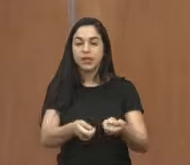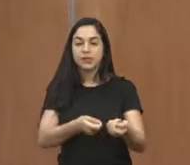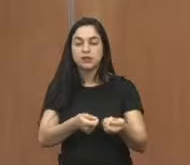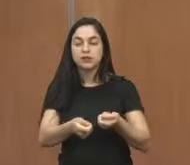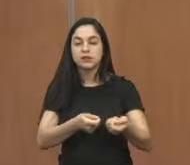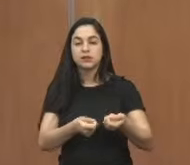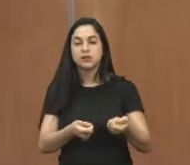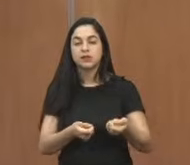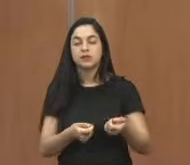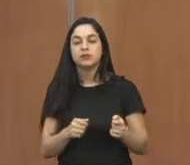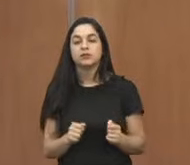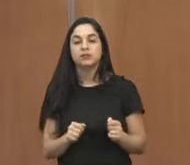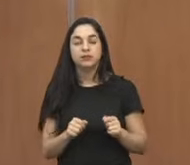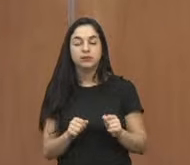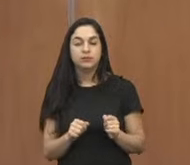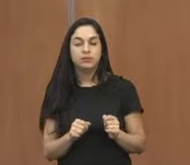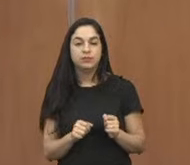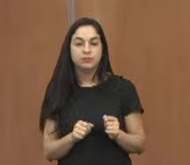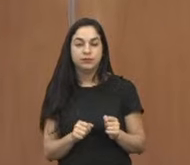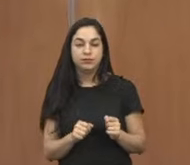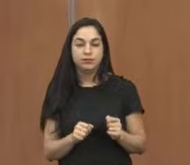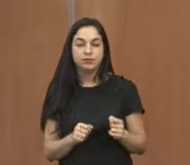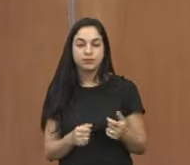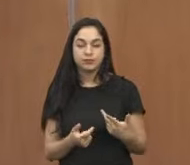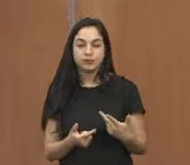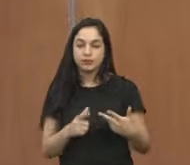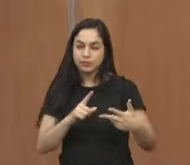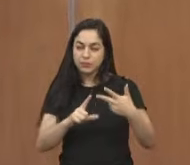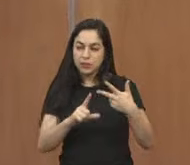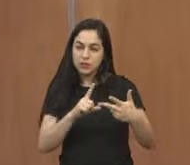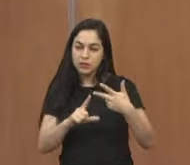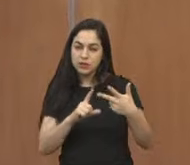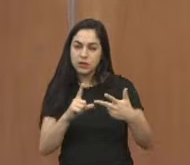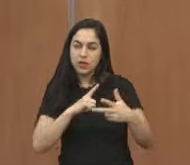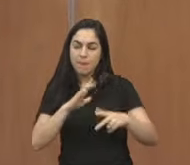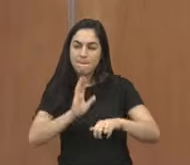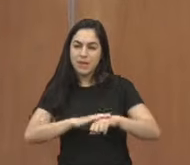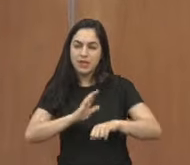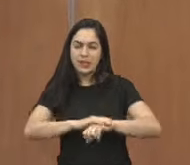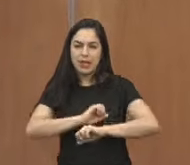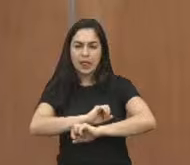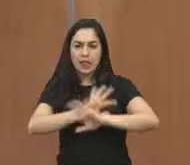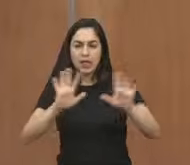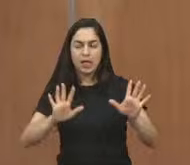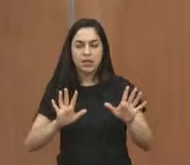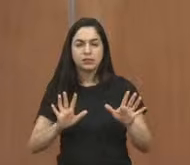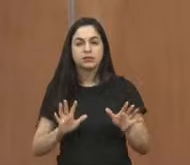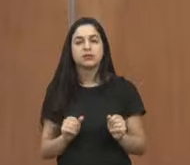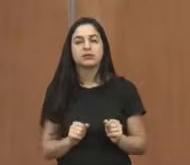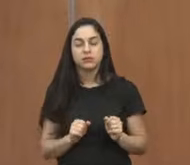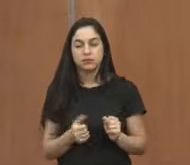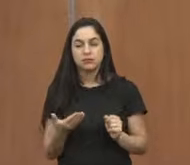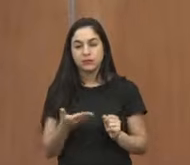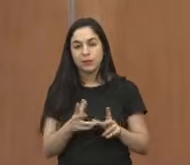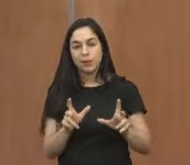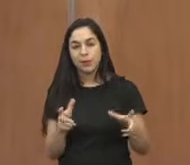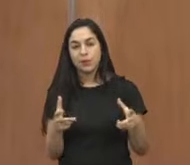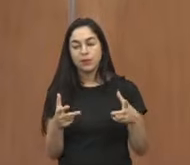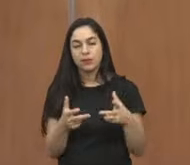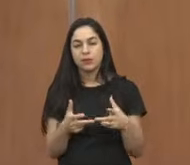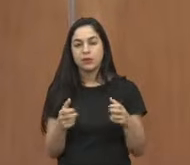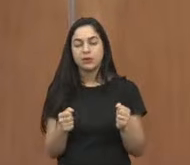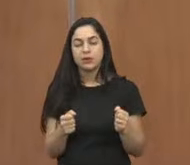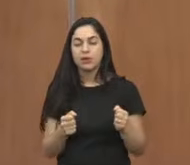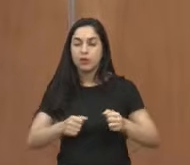processo legislativo, conferindo maior agilidade, transparência e segurança às deliberações do plenário. Nesse